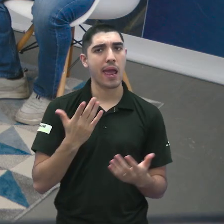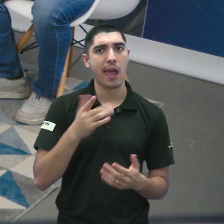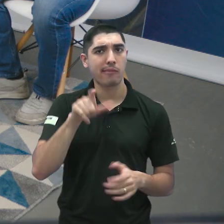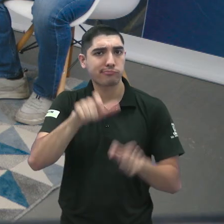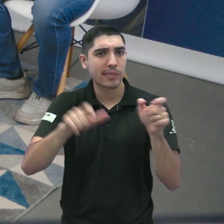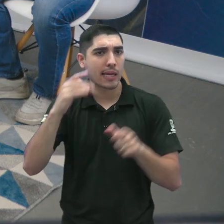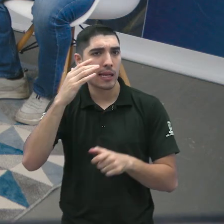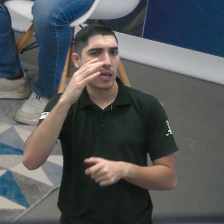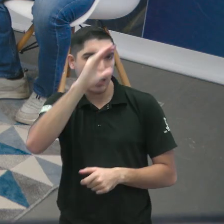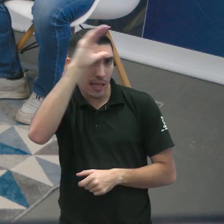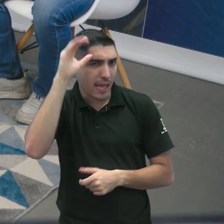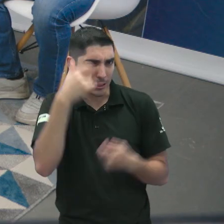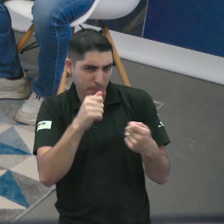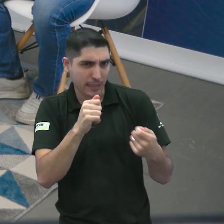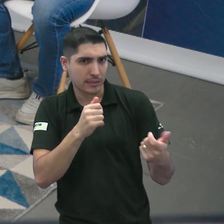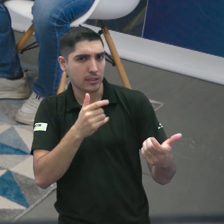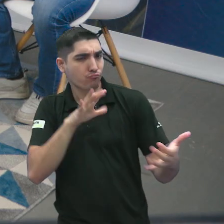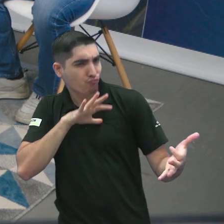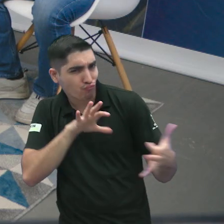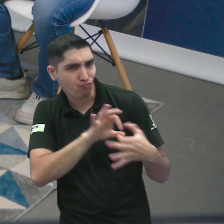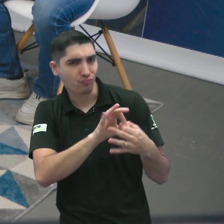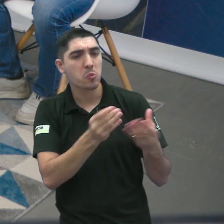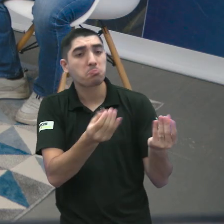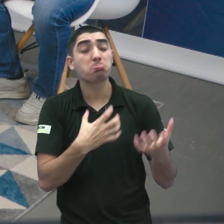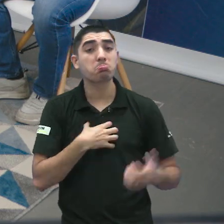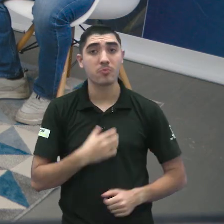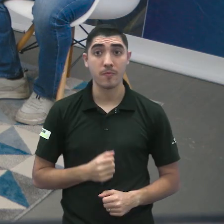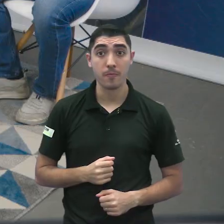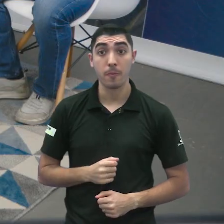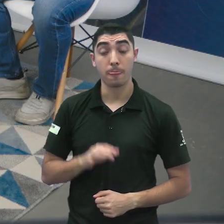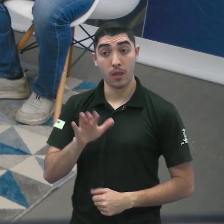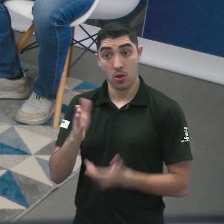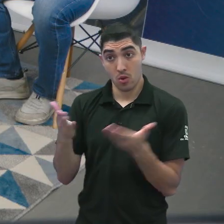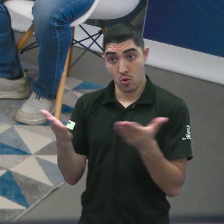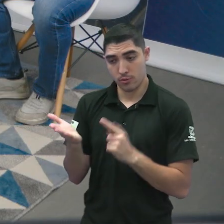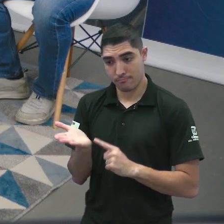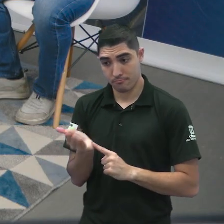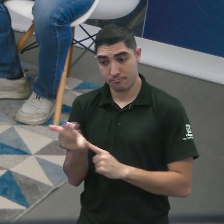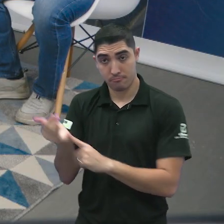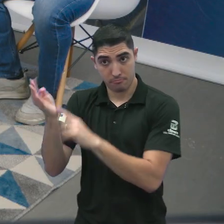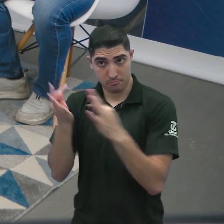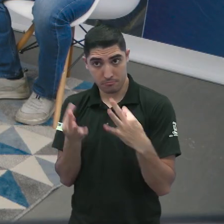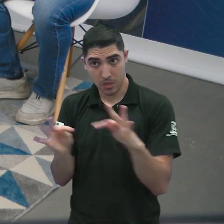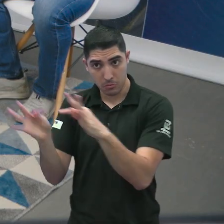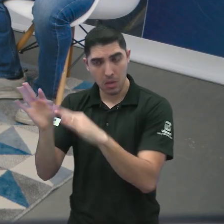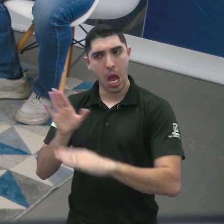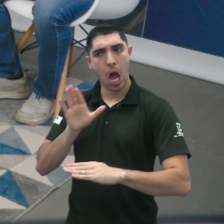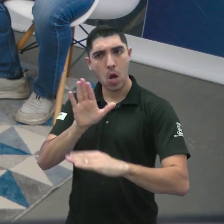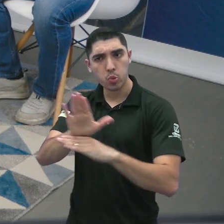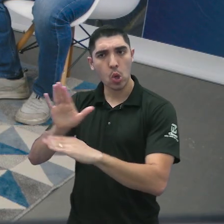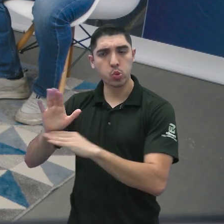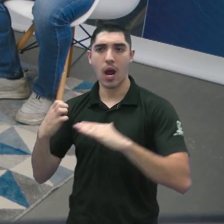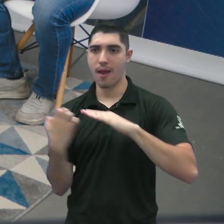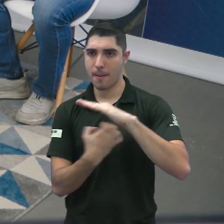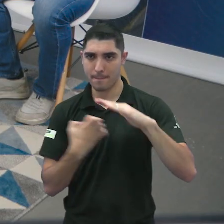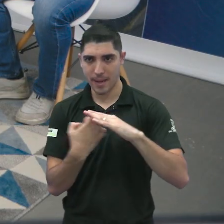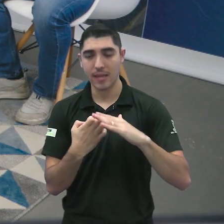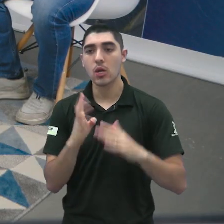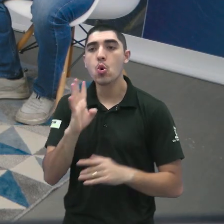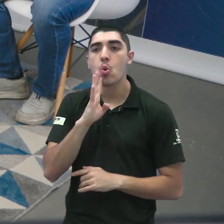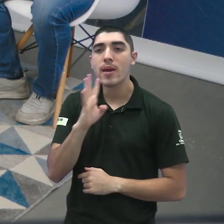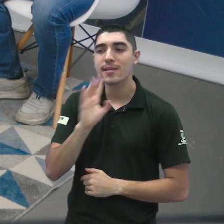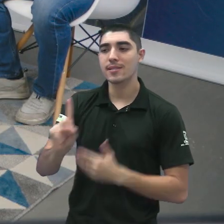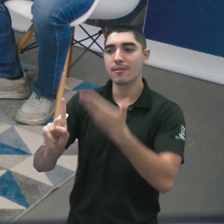os clientes? Hoje em dia, a tecnologia está ajudando muito as grandes marcas a entenderem o perfil